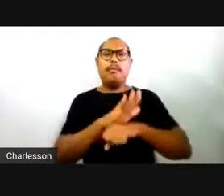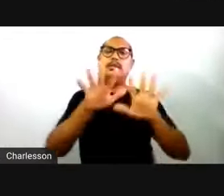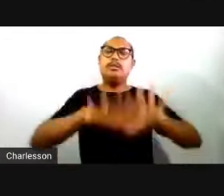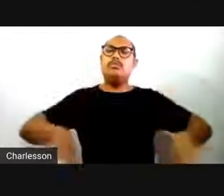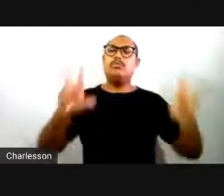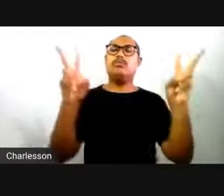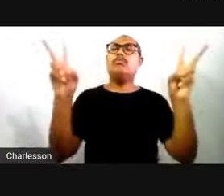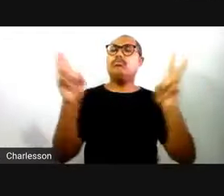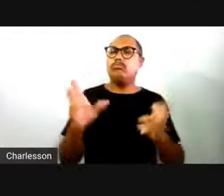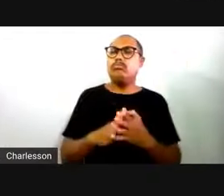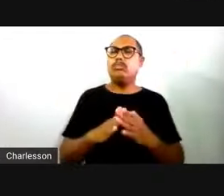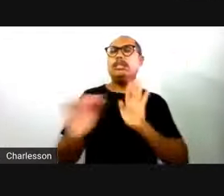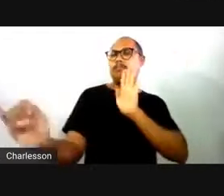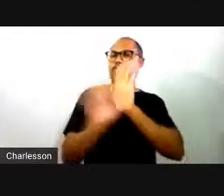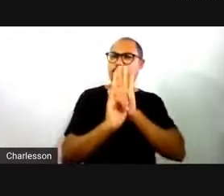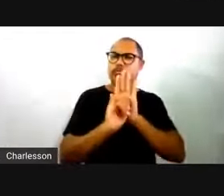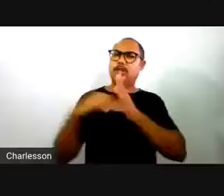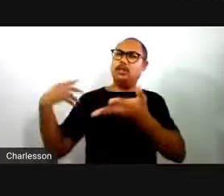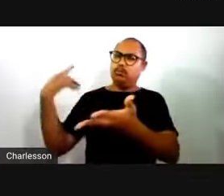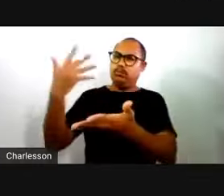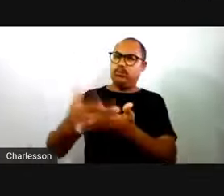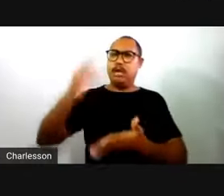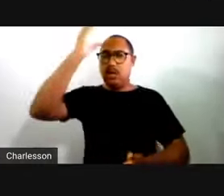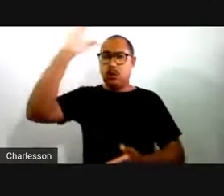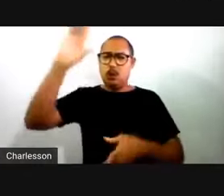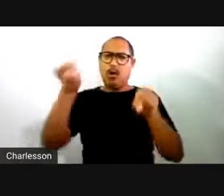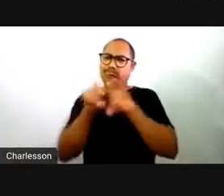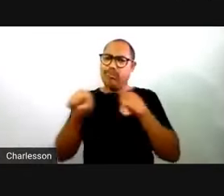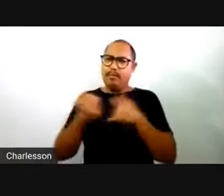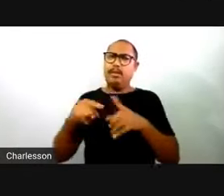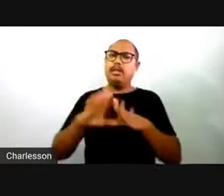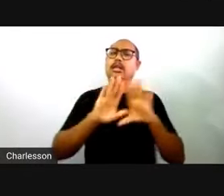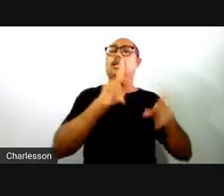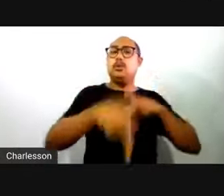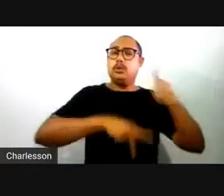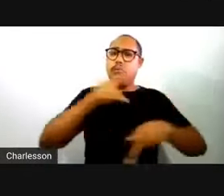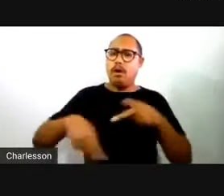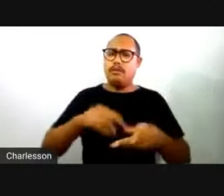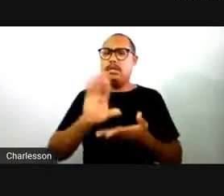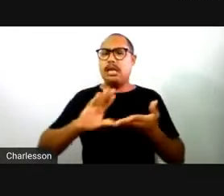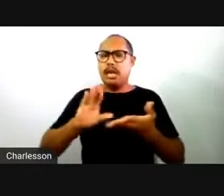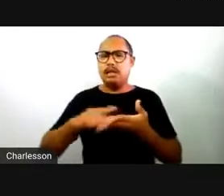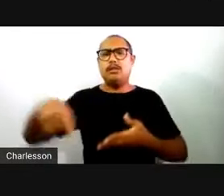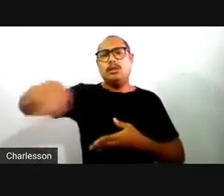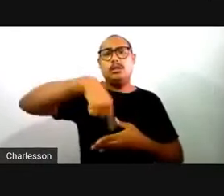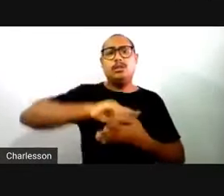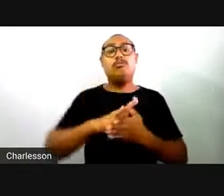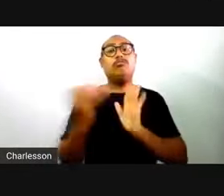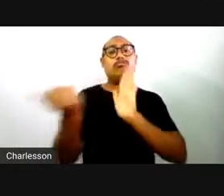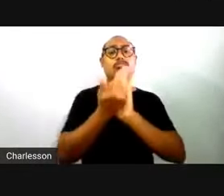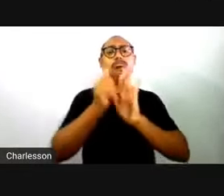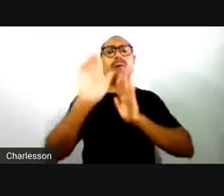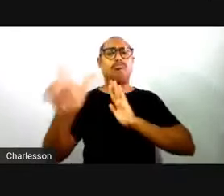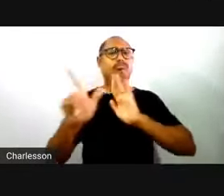mais identitária, de trajetória e cultura dos povos ciganos, nós temos que demarcar algumas diferenças entre